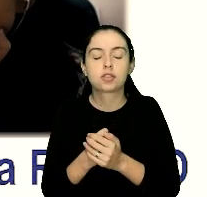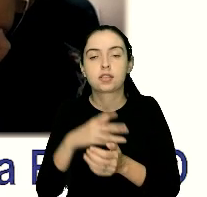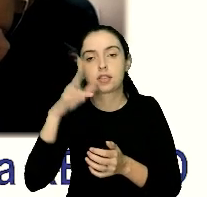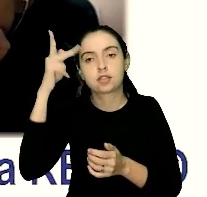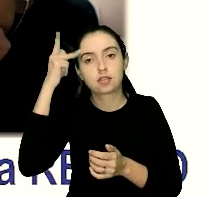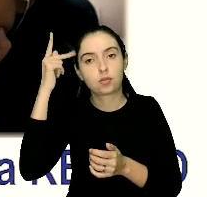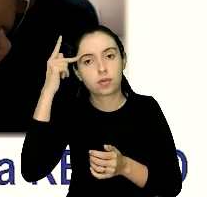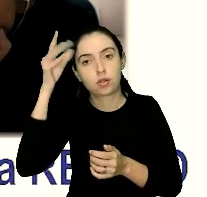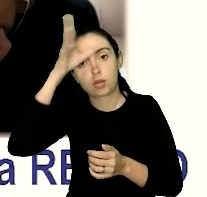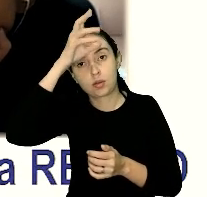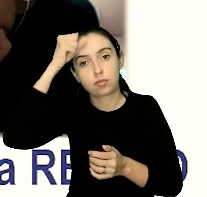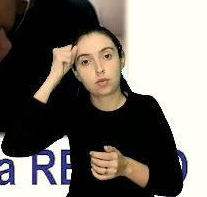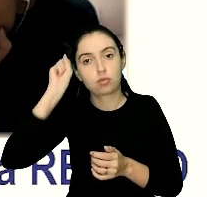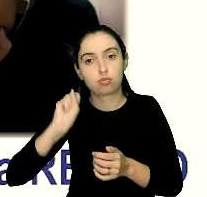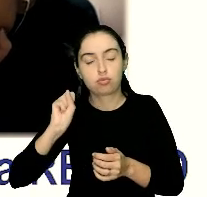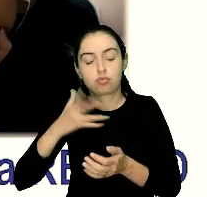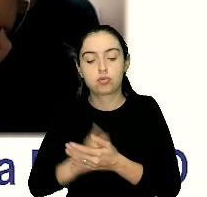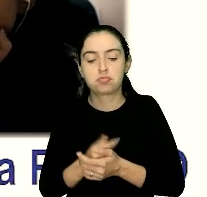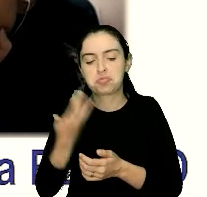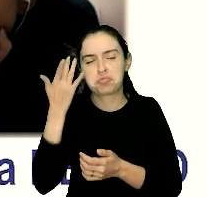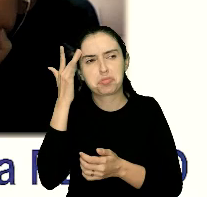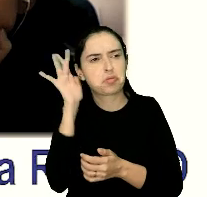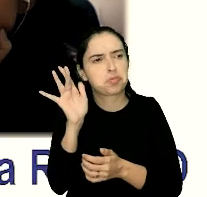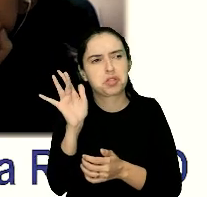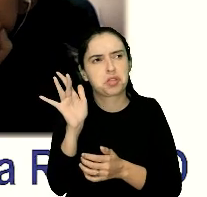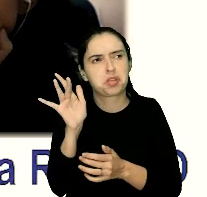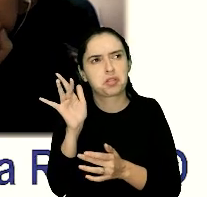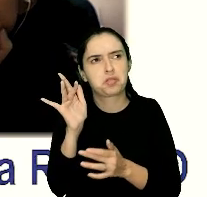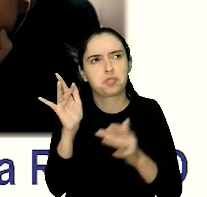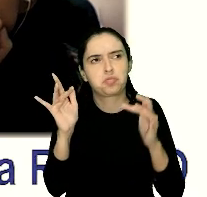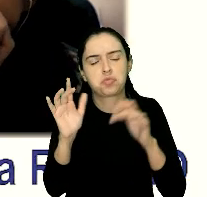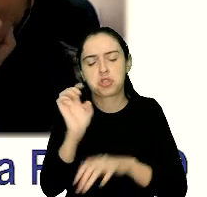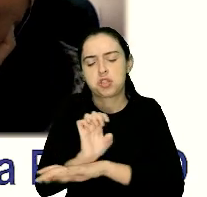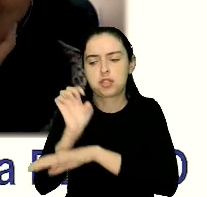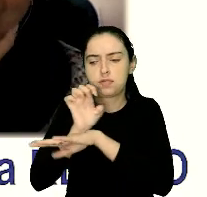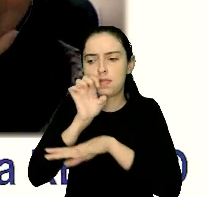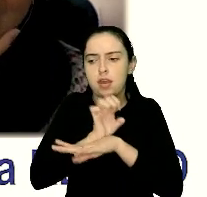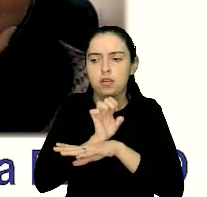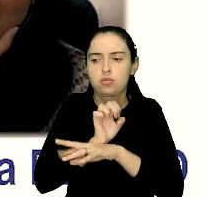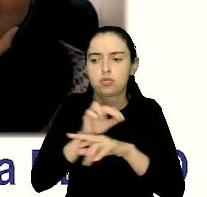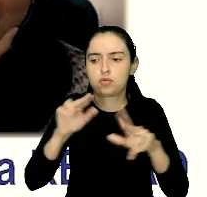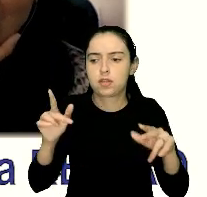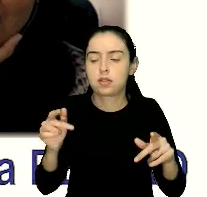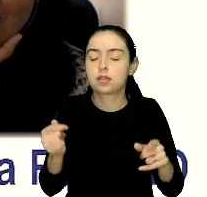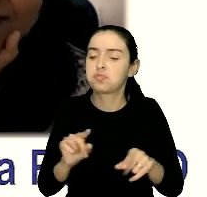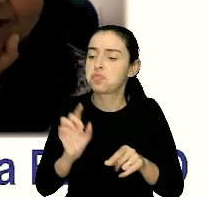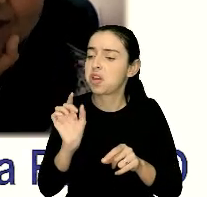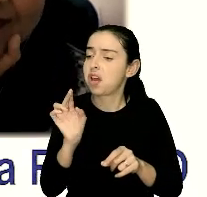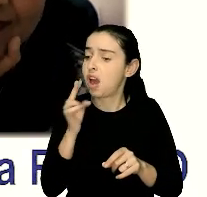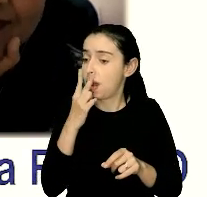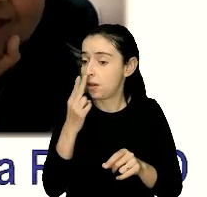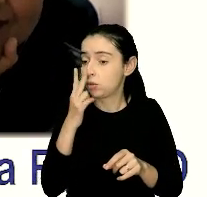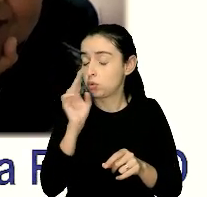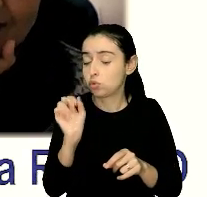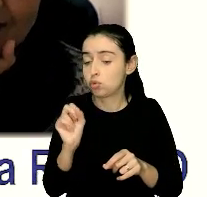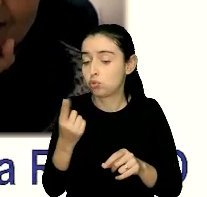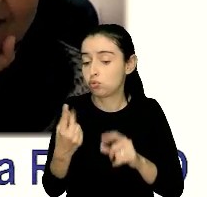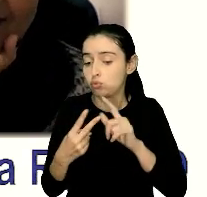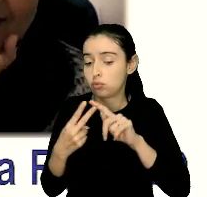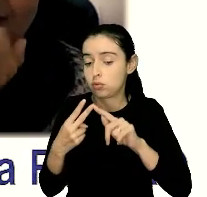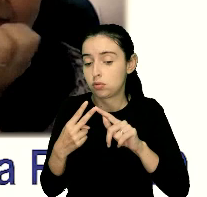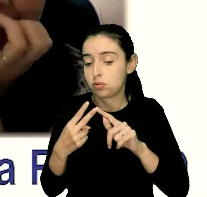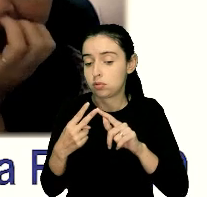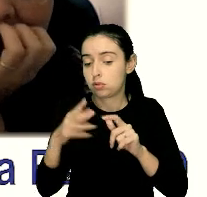existem outros estados, acho que só os dois, Mato Grosso não está, né? Mato Grosso do Sul,